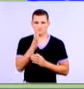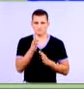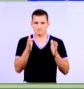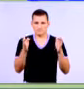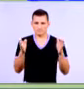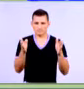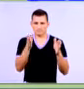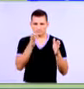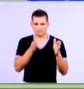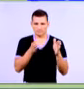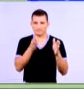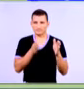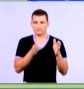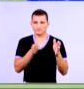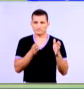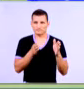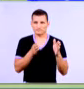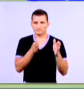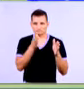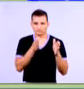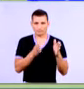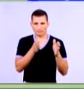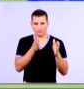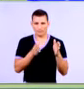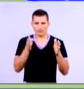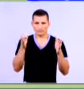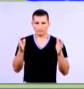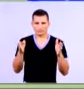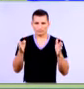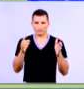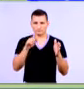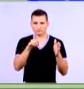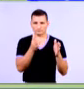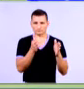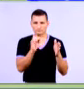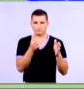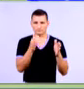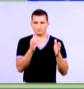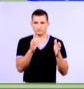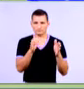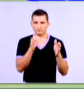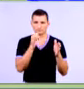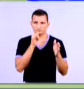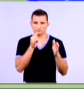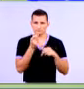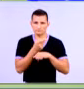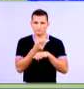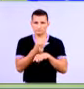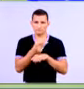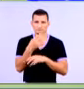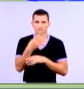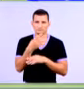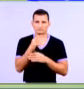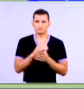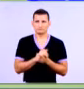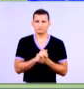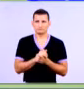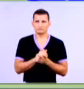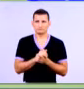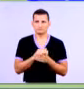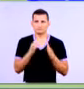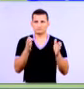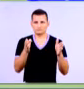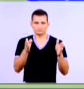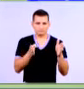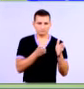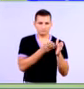está aqui, ó. O meio é o elemento 10. Bom, se eu estou procurando o 4, ele pergunta, está nessa